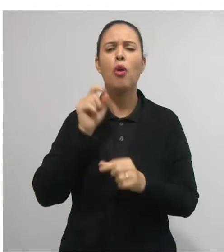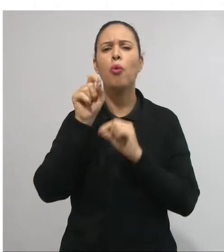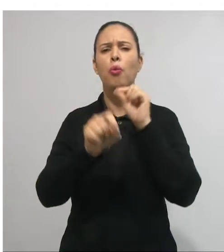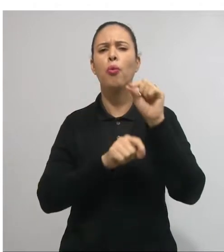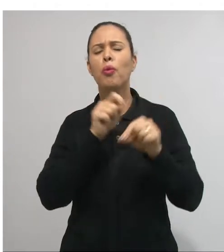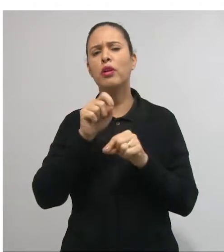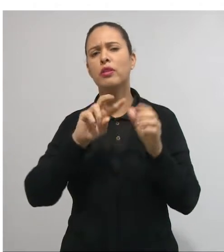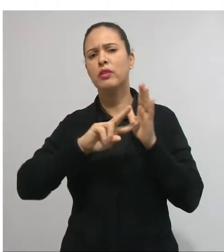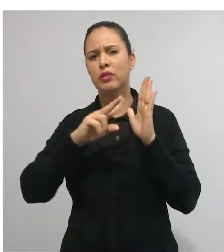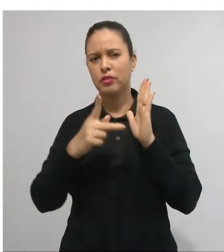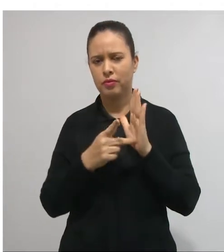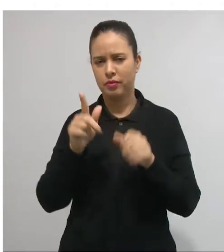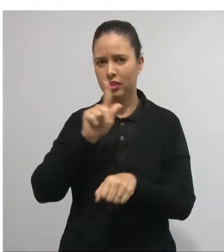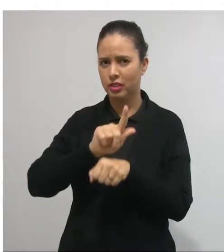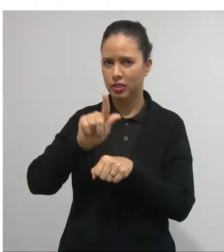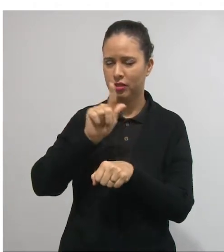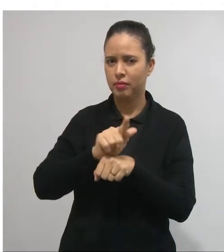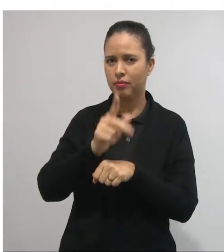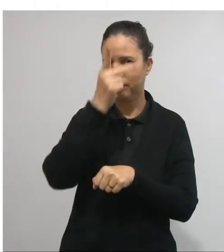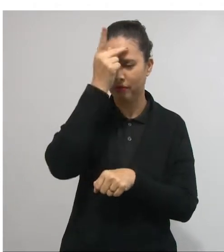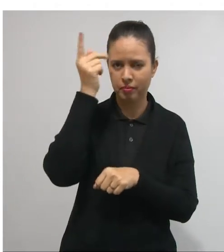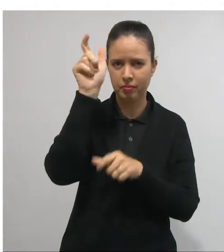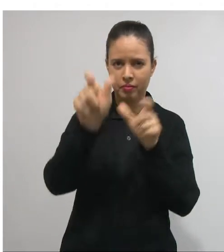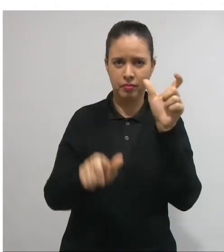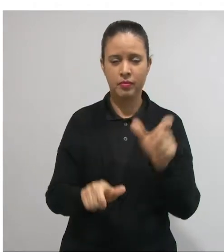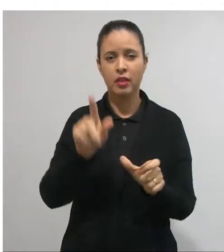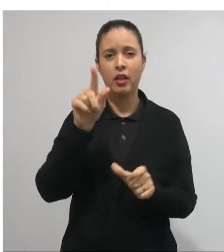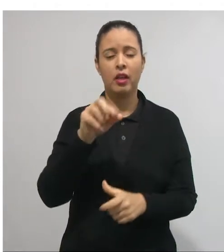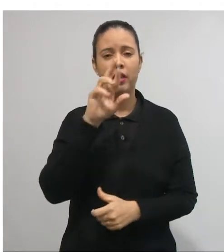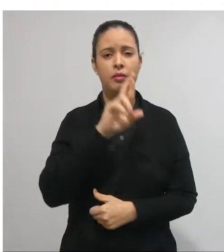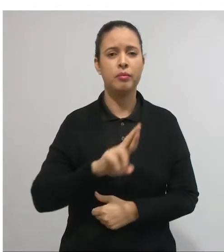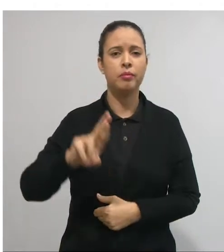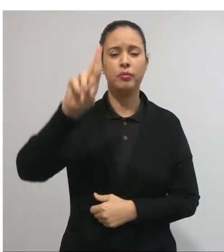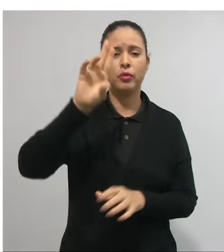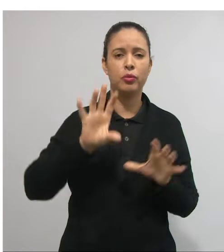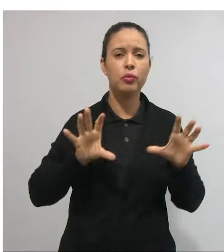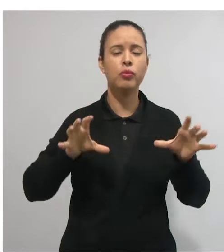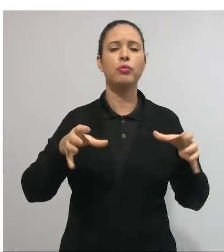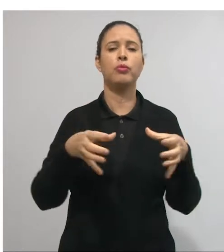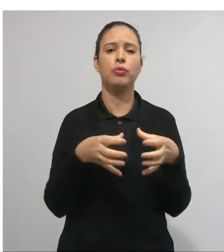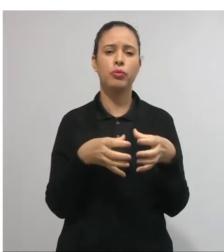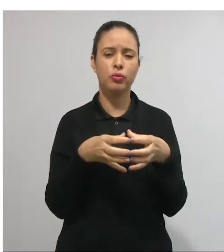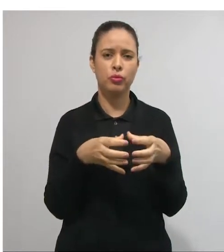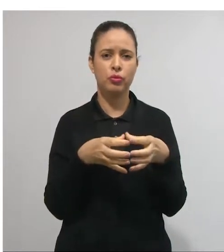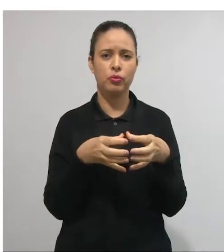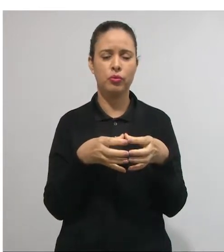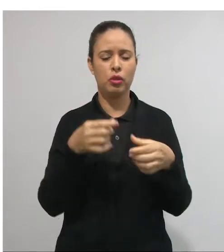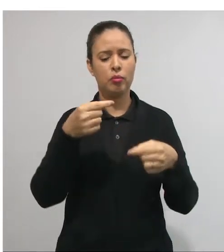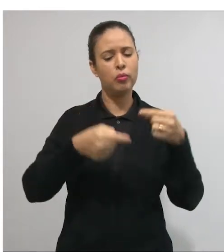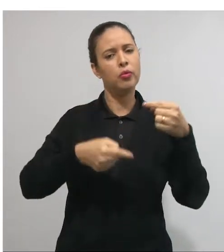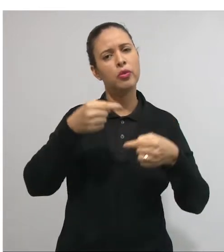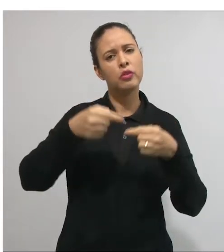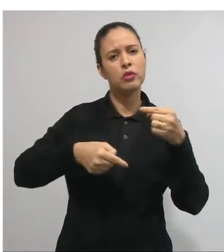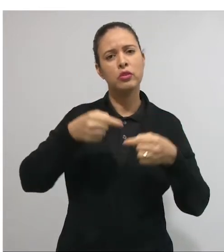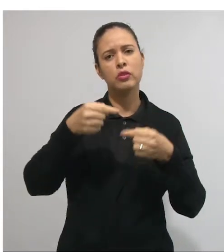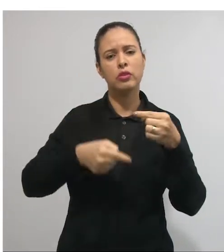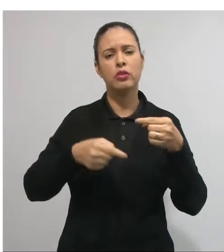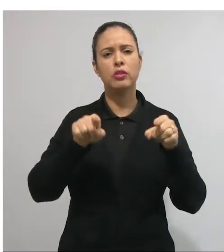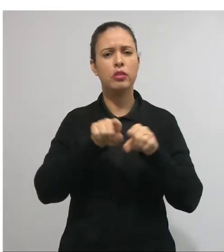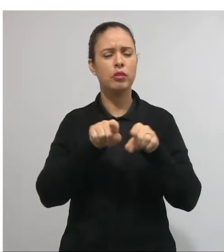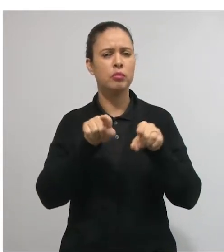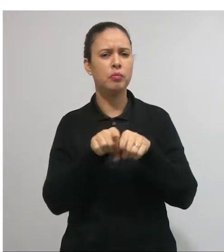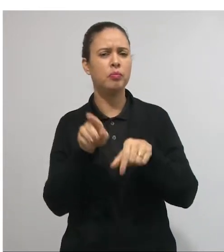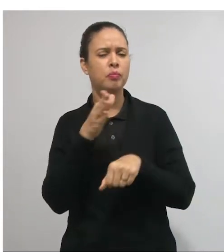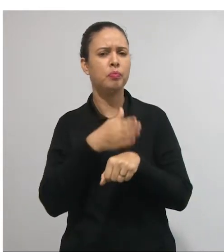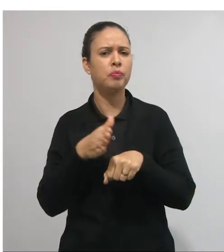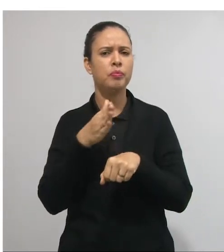de pessoas? A gestão de pessoas é responsável por um conjunto de políticas e de